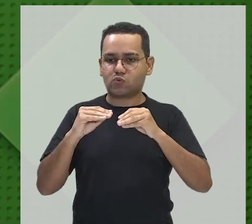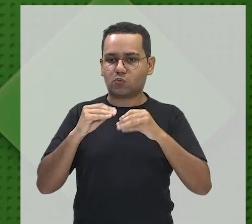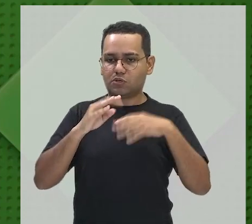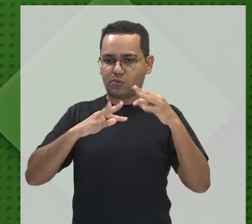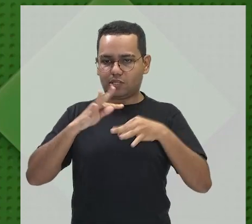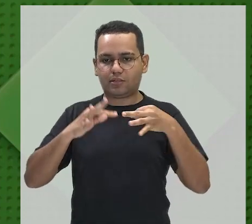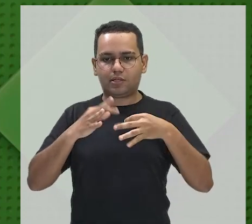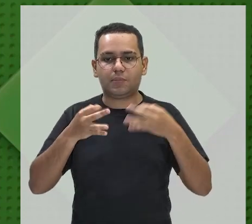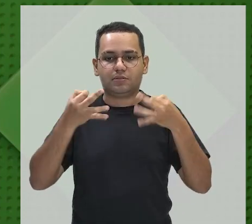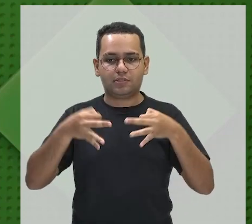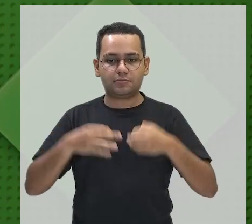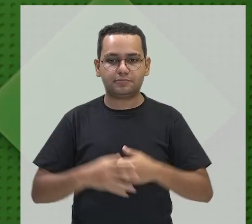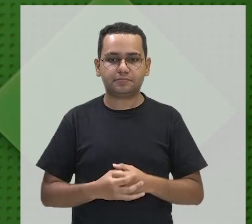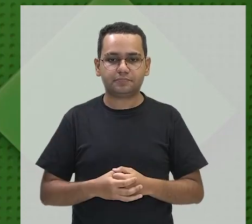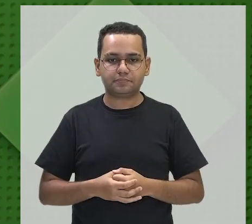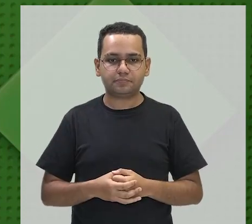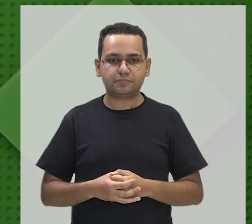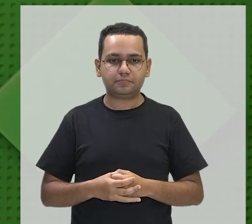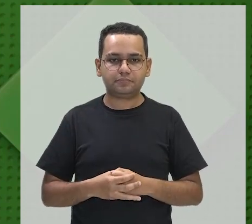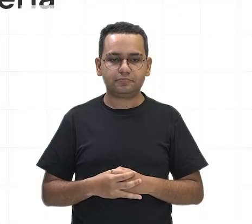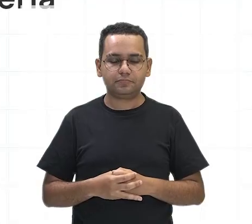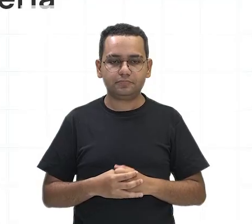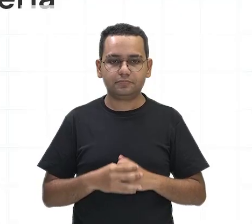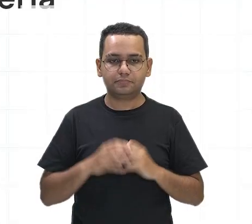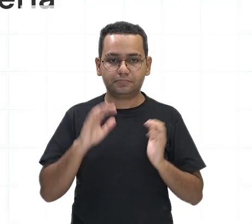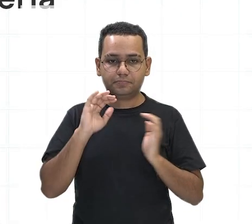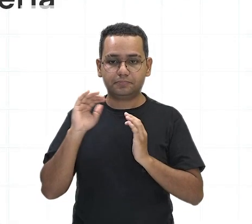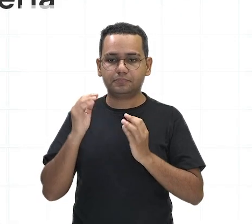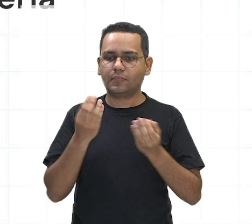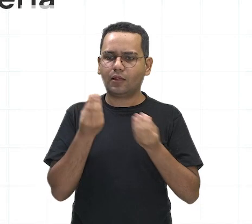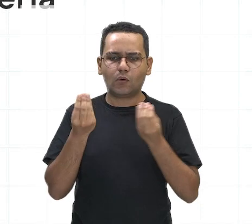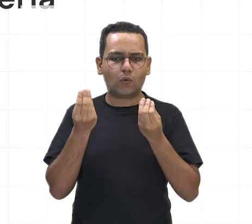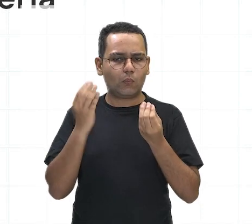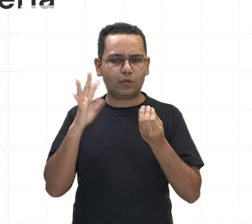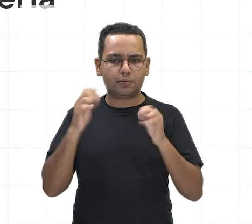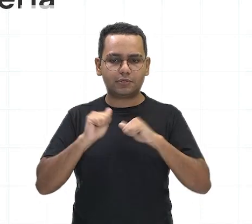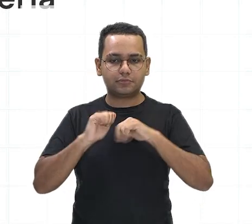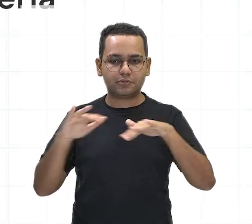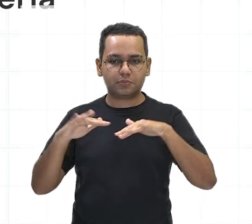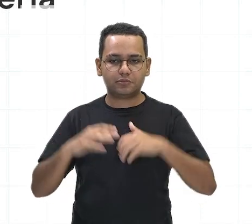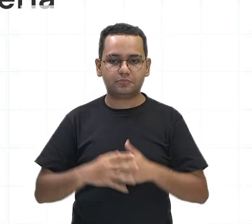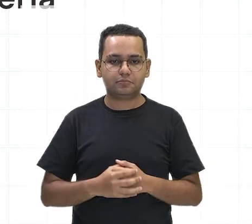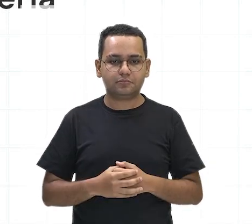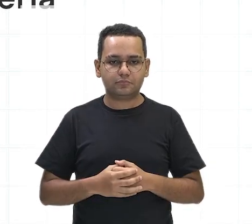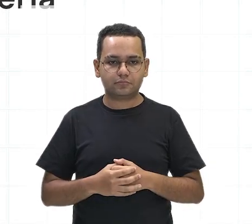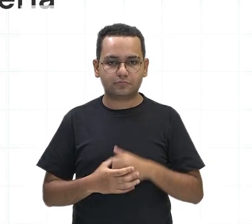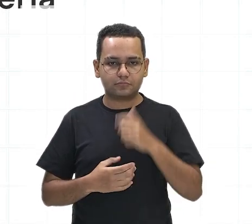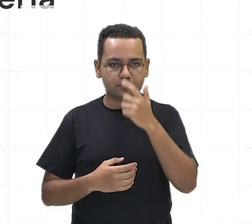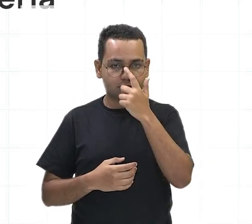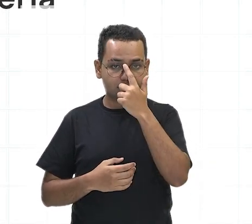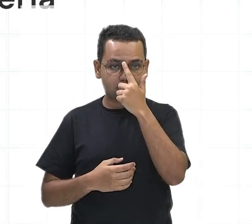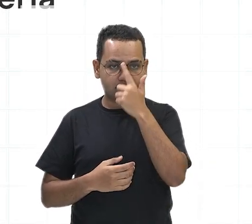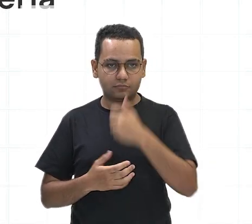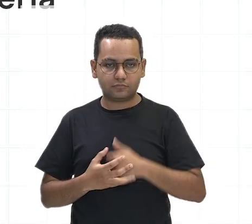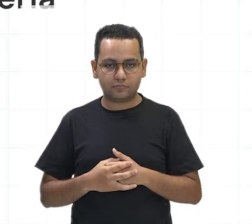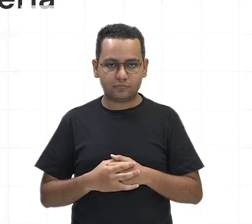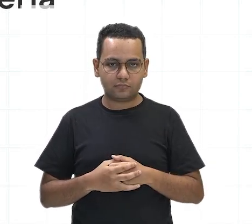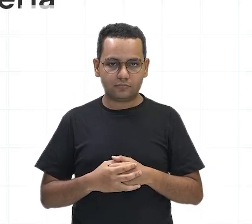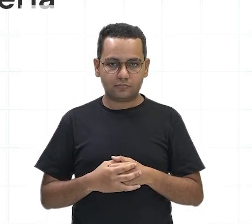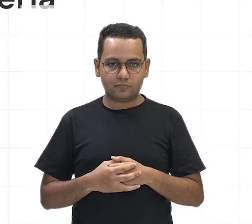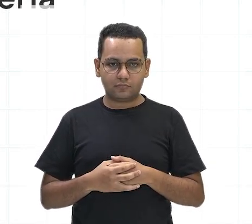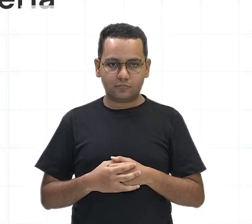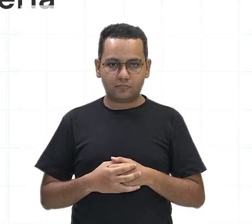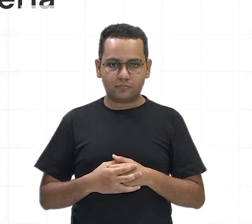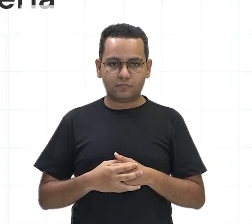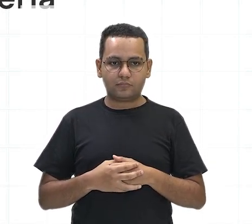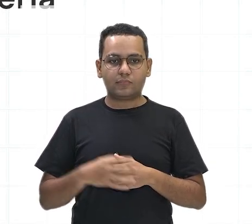ali um tratamento adequado. E vamos ver agora como que acontece a transmissão da hanseníase. Essa transmissão ela